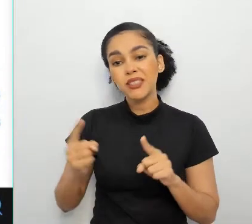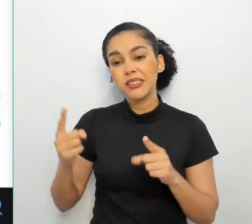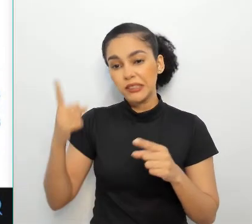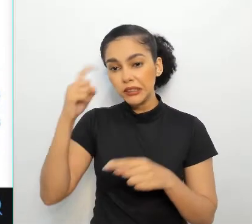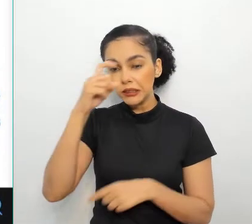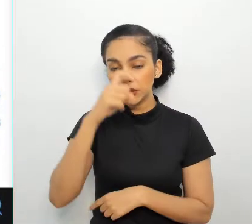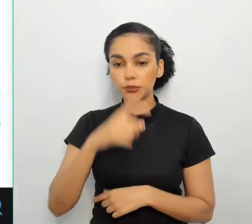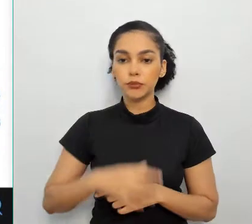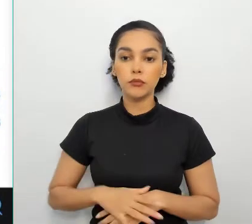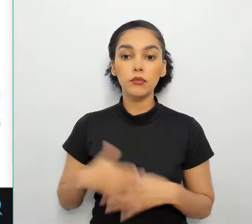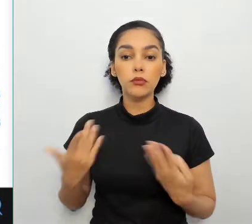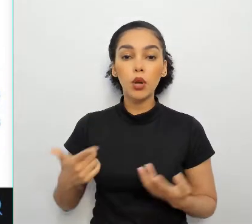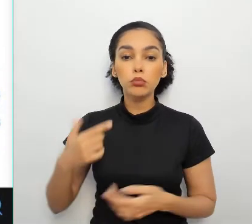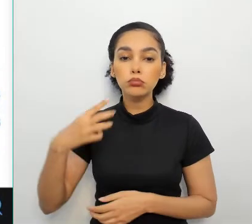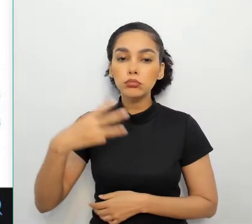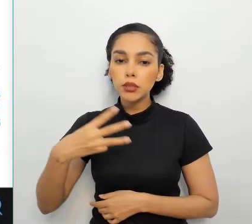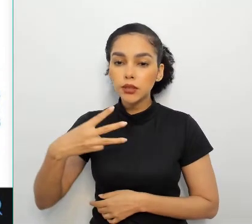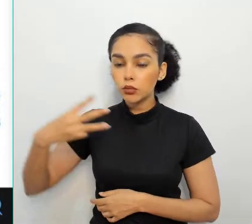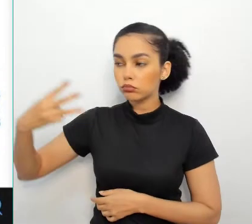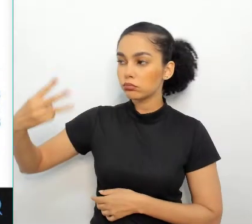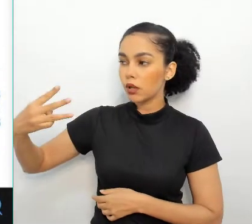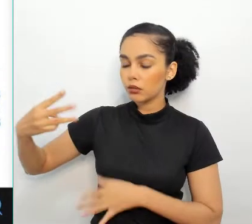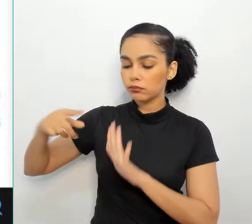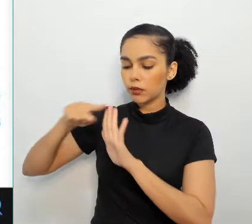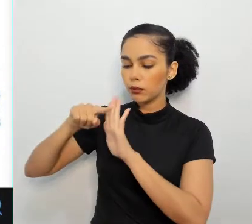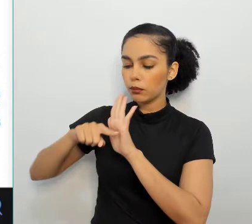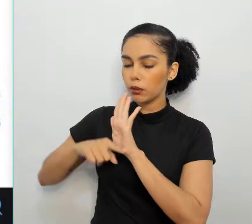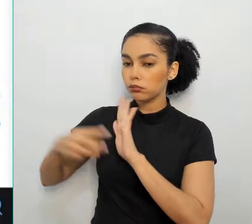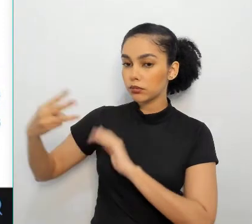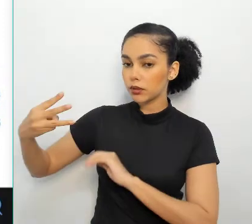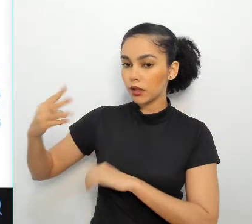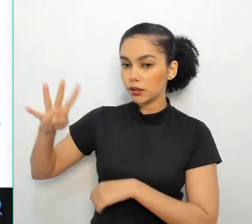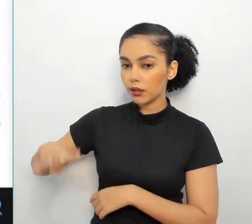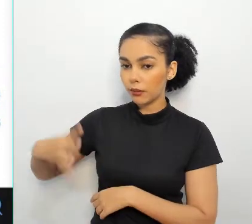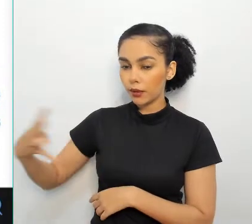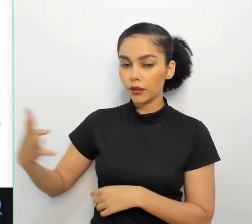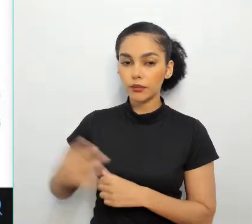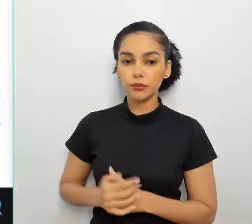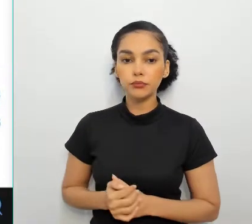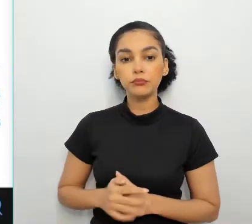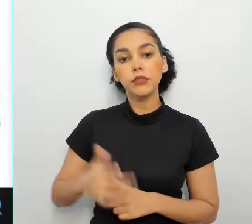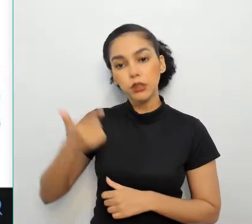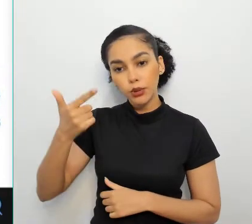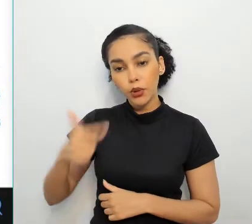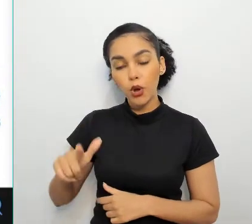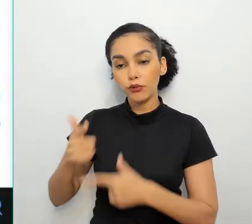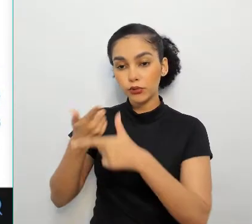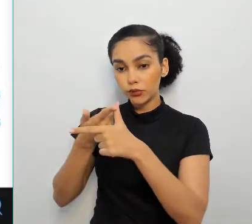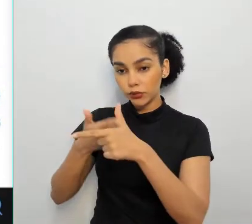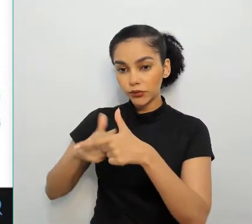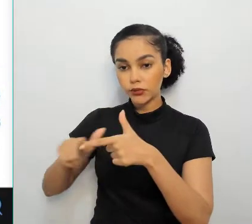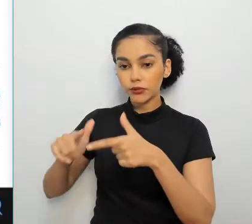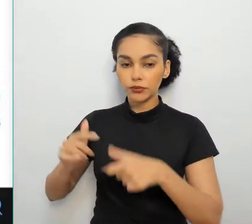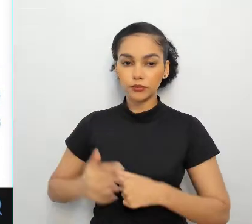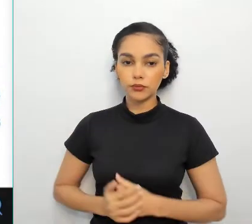você vai para o terceiro. Vamos ver qual é o mais antigo. Vamos para o terceiro. Fazemos a mesma divisão. Q de T pelo Q0.